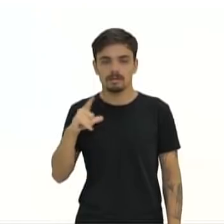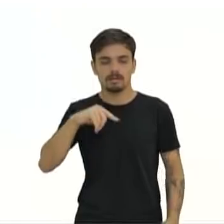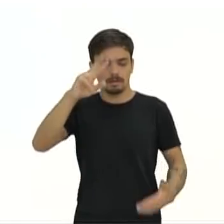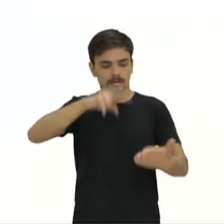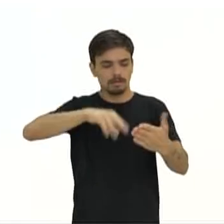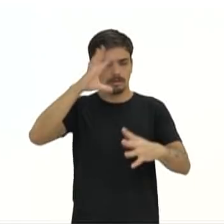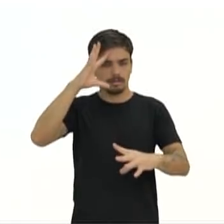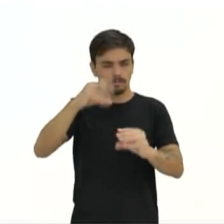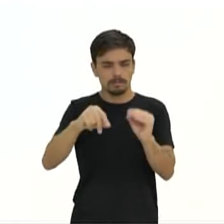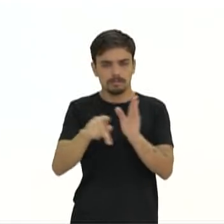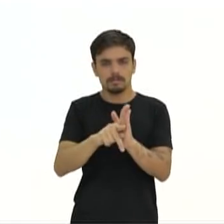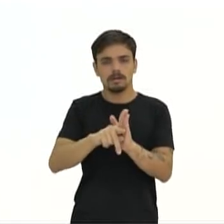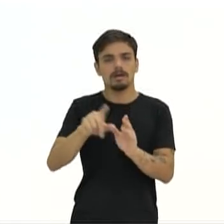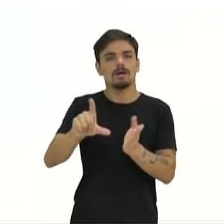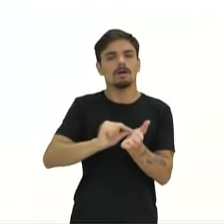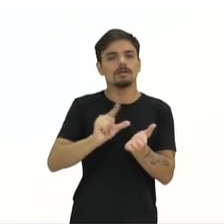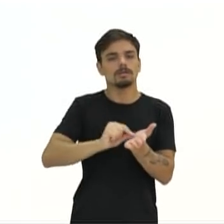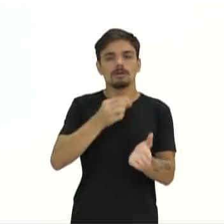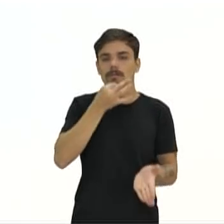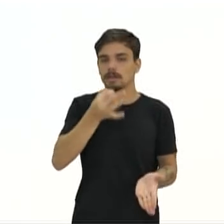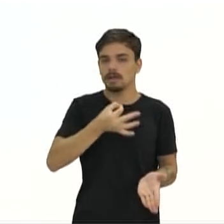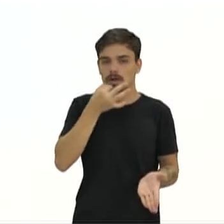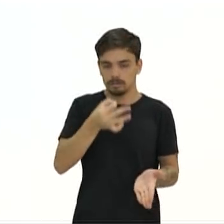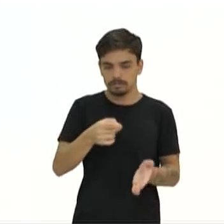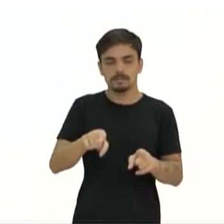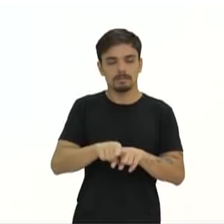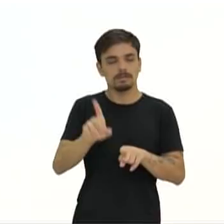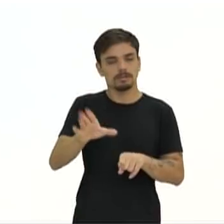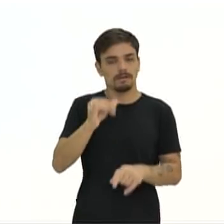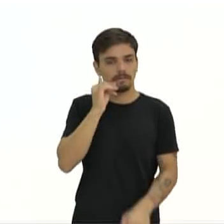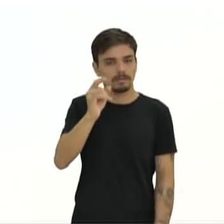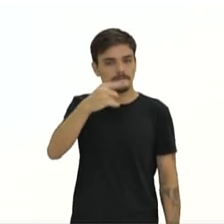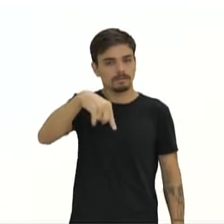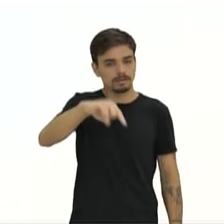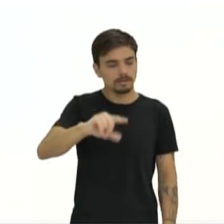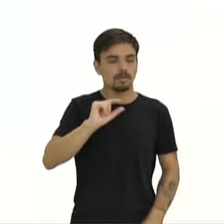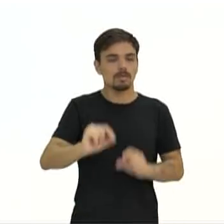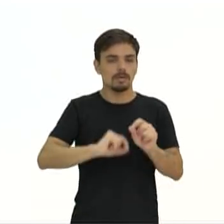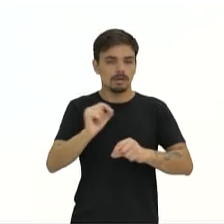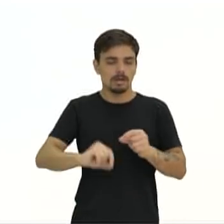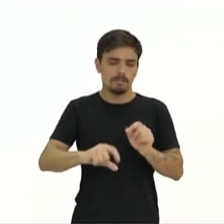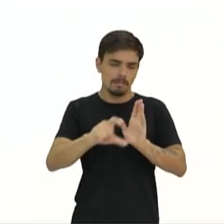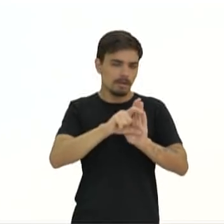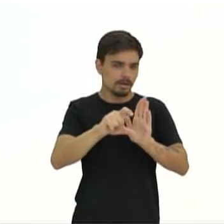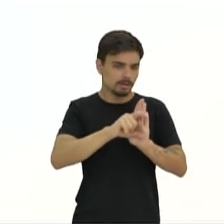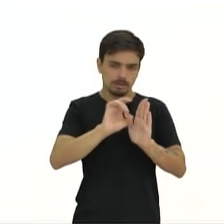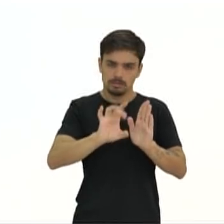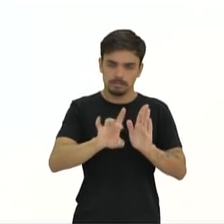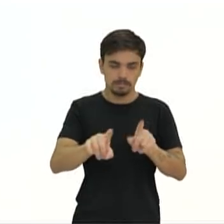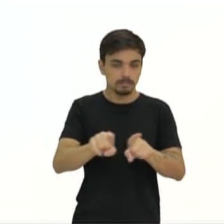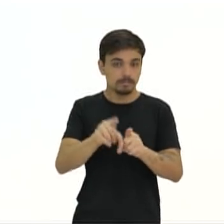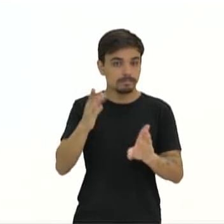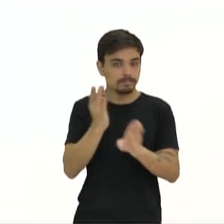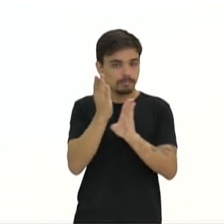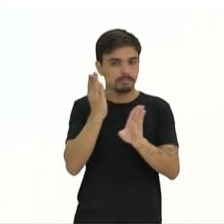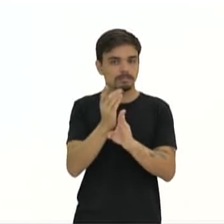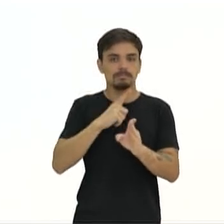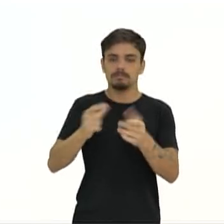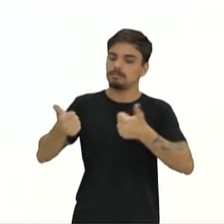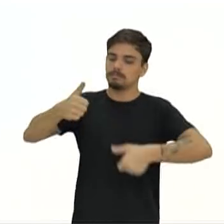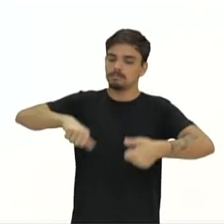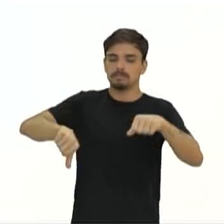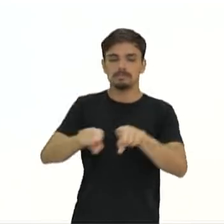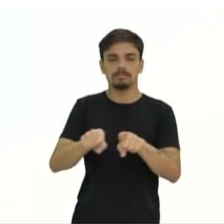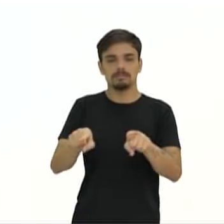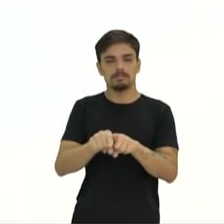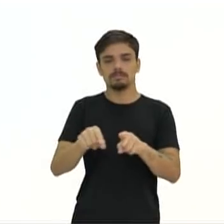ler e interpretar um artigo de opinião. Já aviso a vocês que é uma parte de um artigo de opinião. Identificar elementos